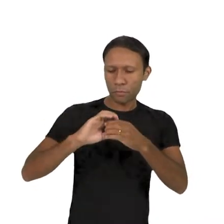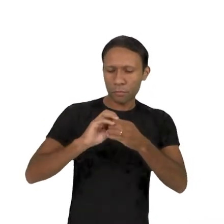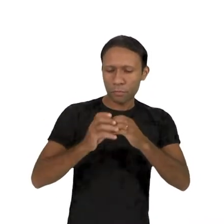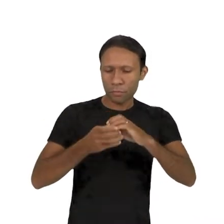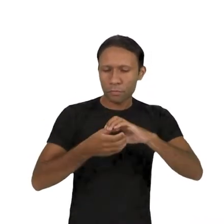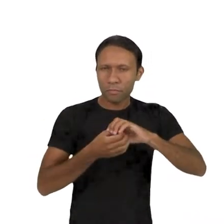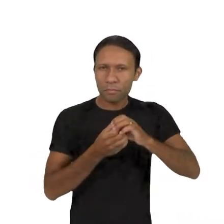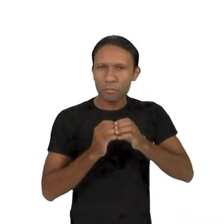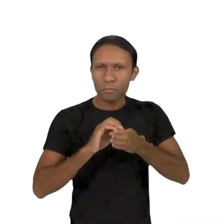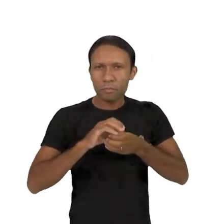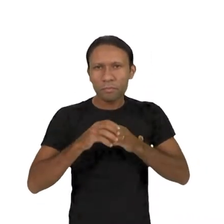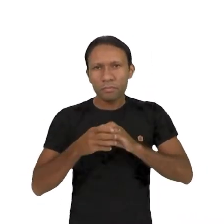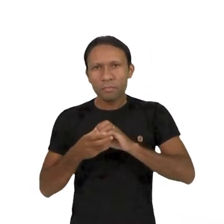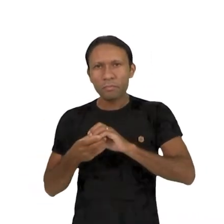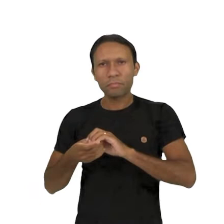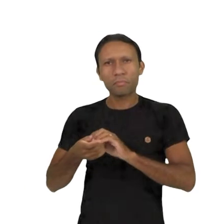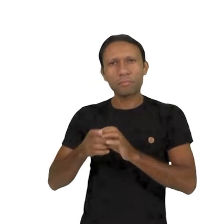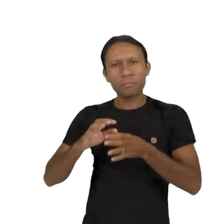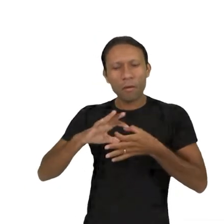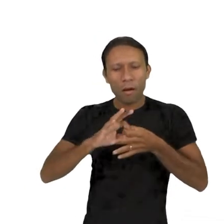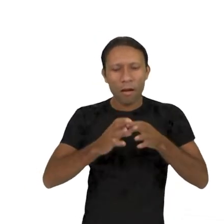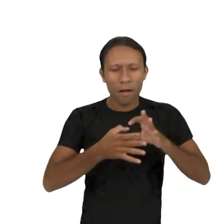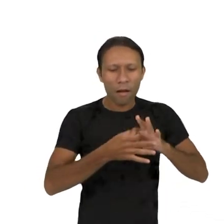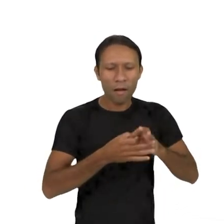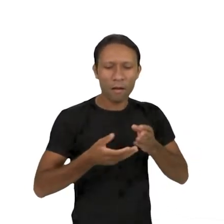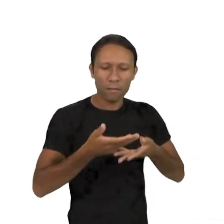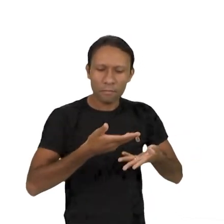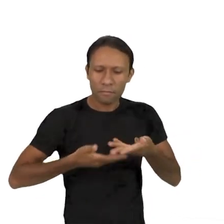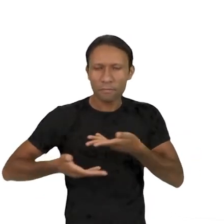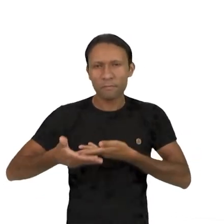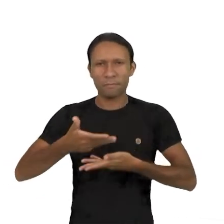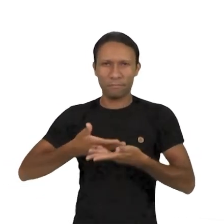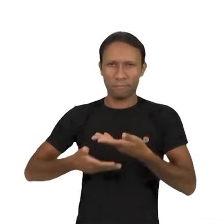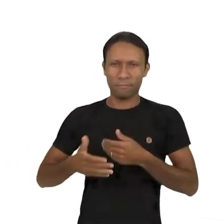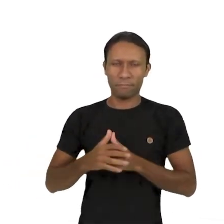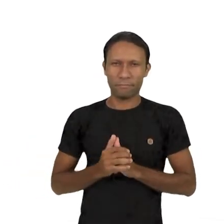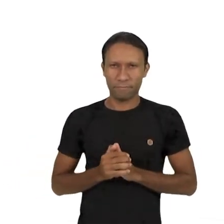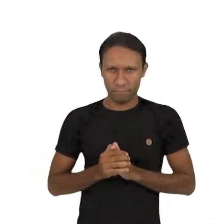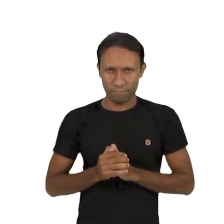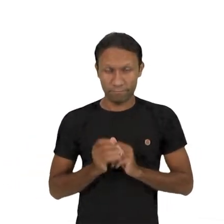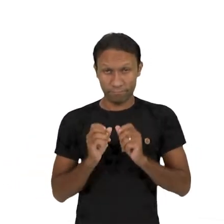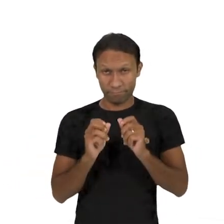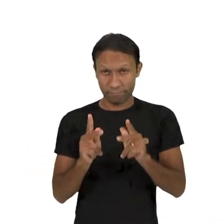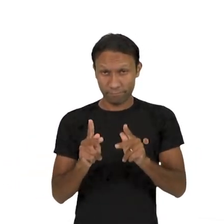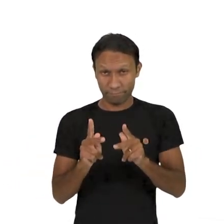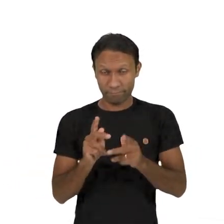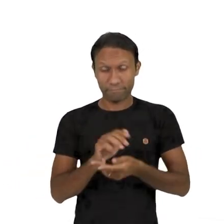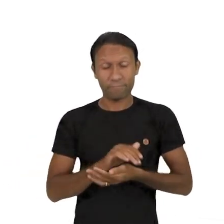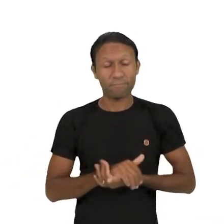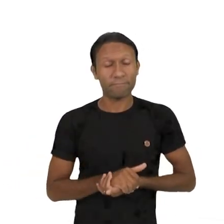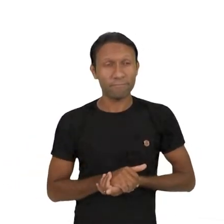por ato, uma água de coco. Não, cada um vai ter um processo definido. Tudo bem?